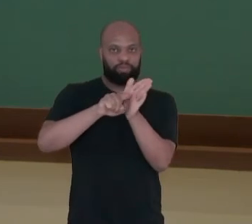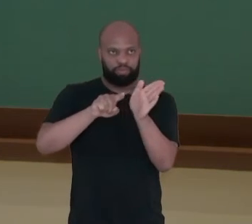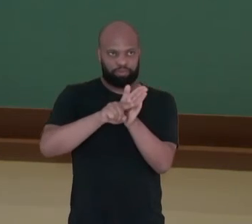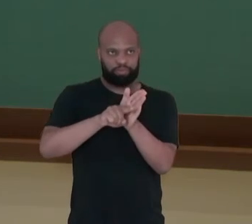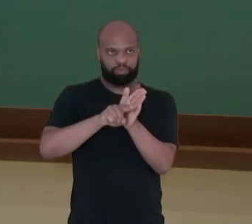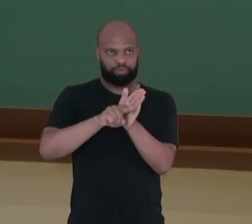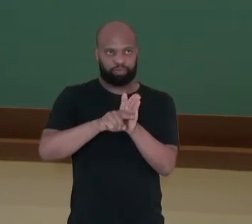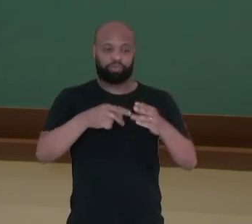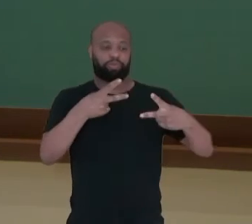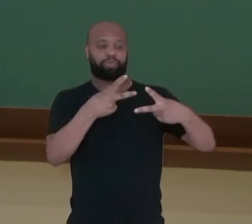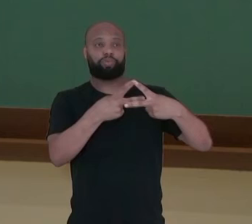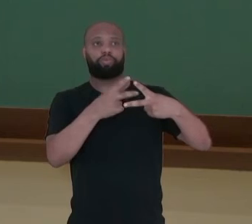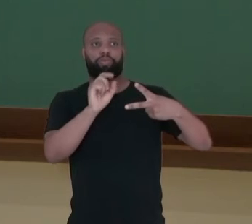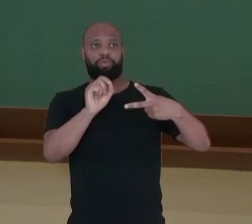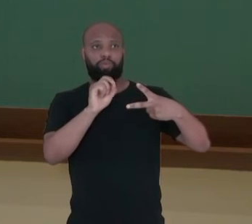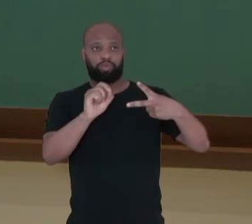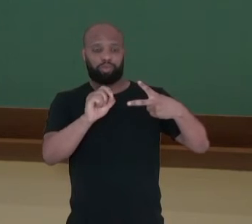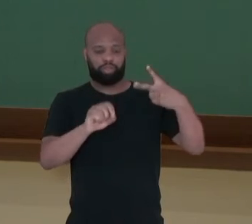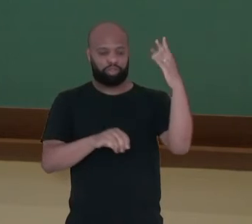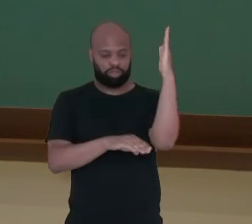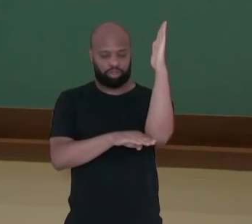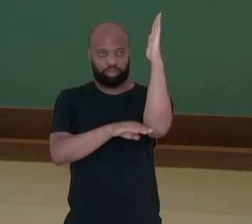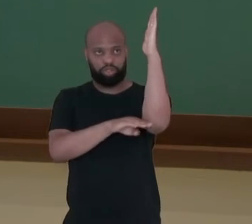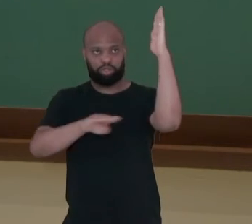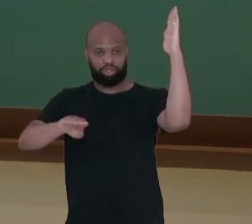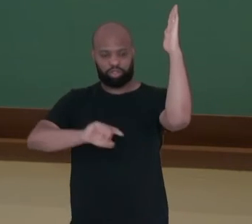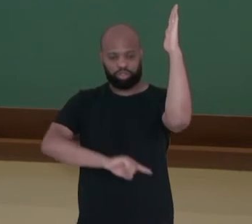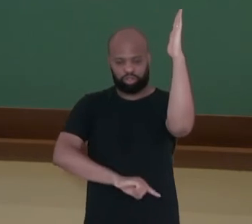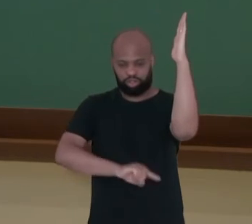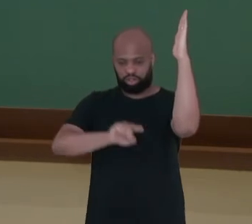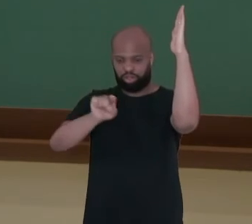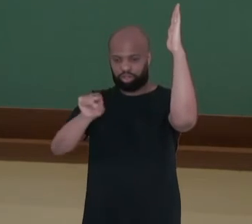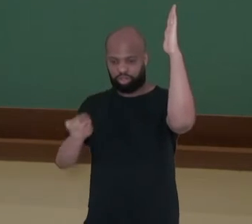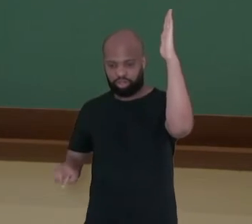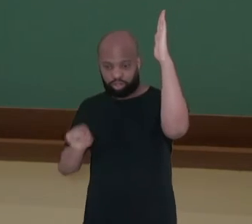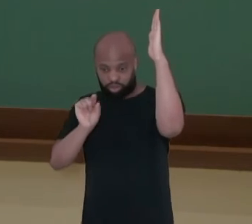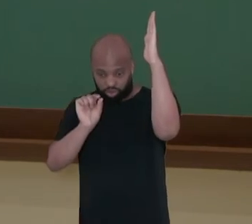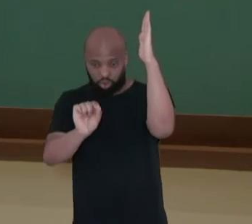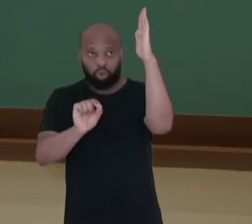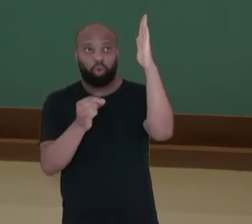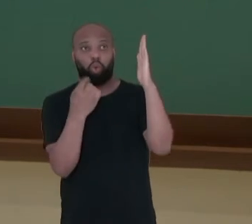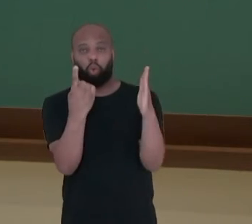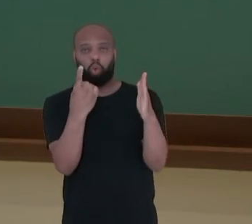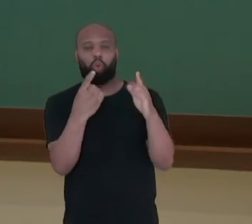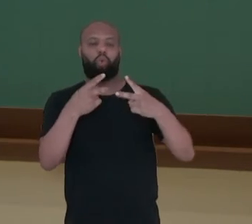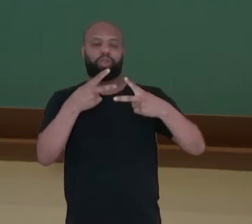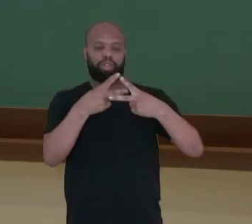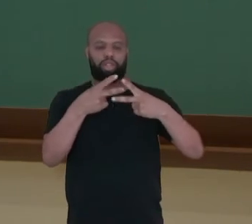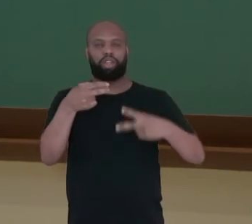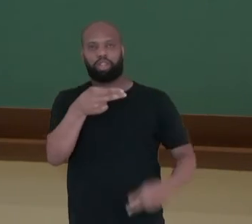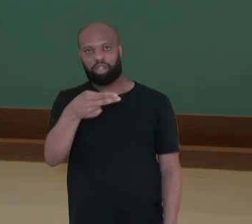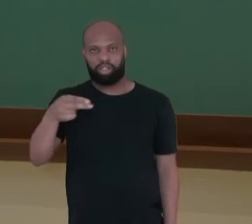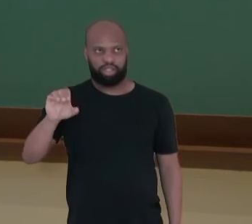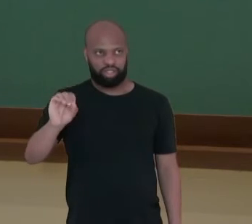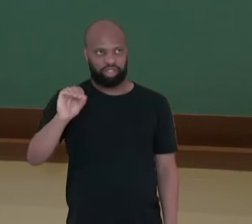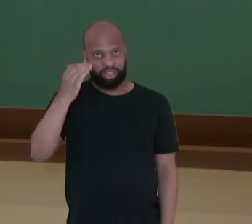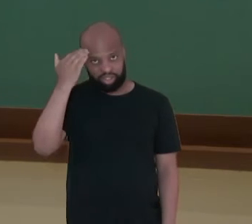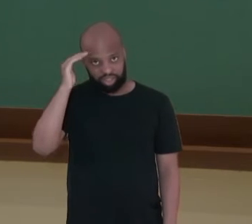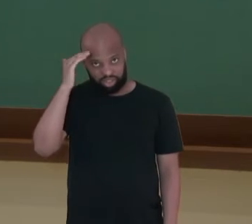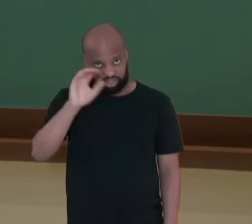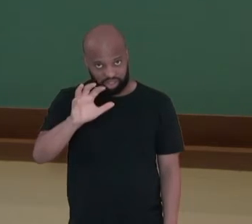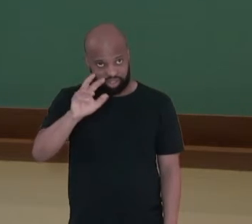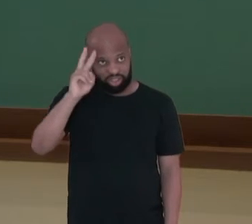zero. E o delta? Cortou em apenas um ponto. Então, aqui o delta é igual a zero. Deu